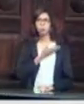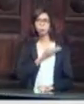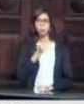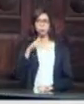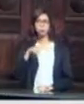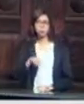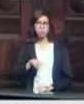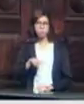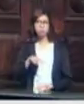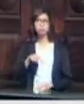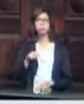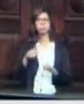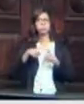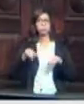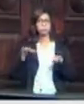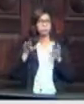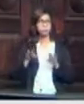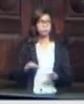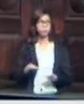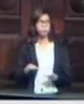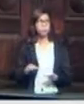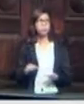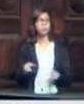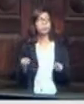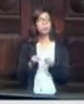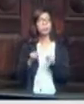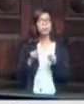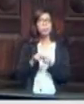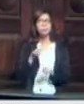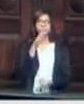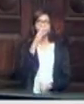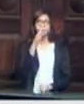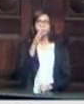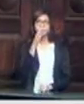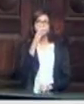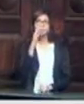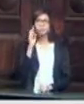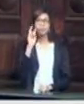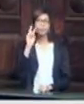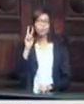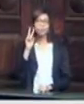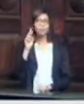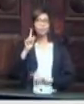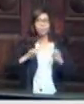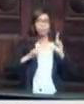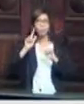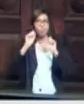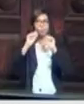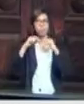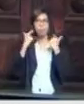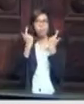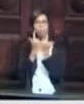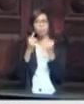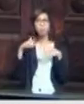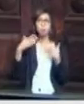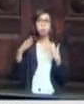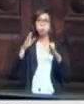galeria, aqueles que nos assistem pela TV Alerj, aqueles que nos acompanham pelas redes